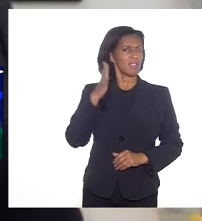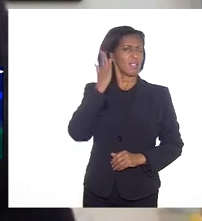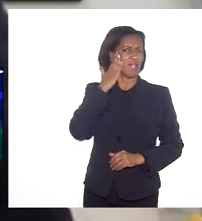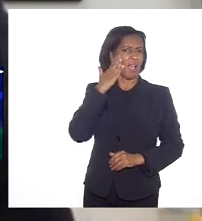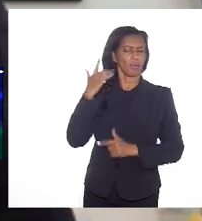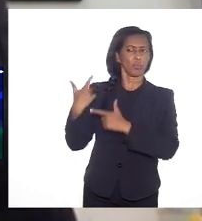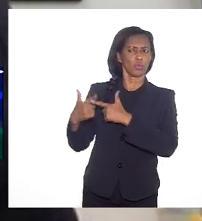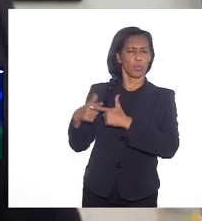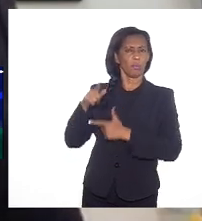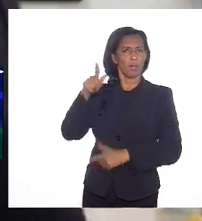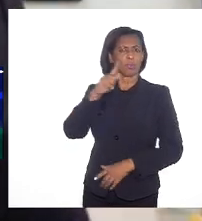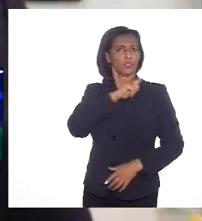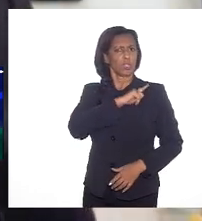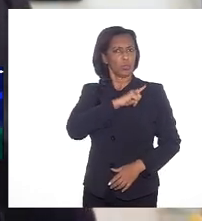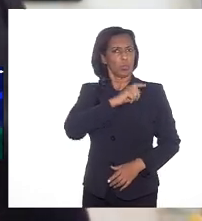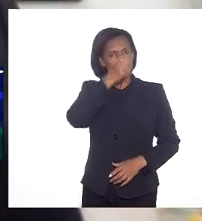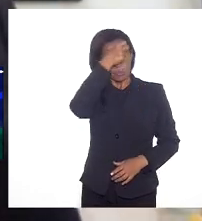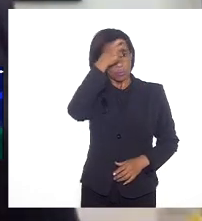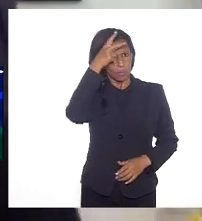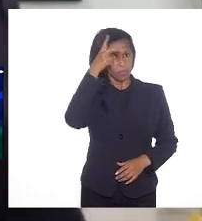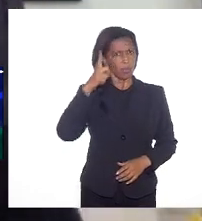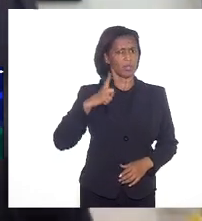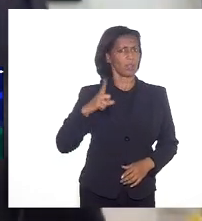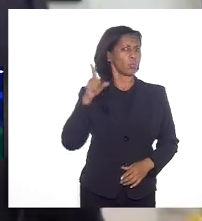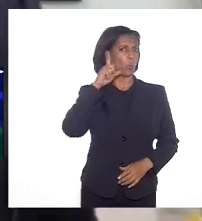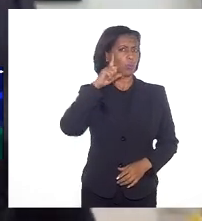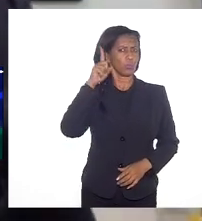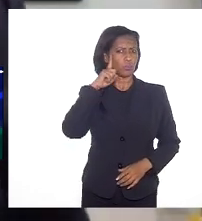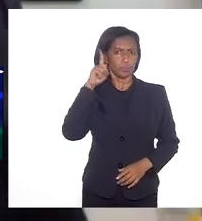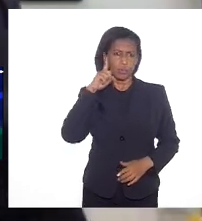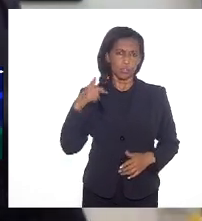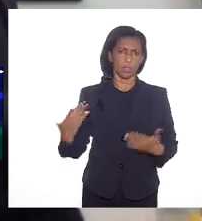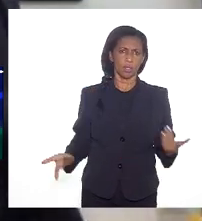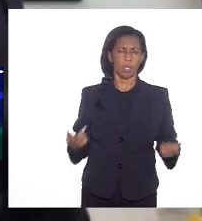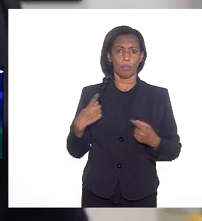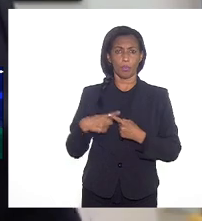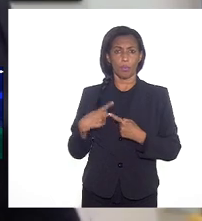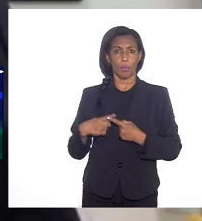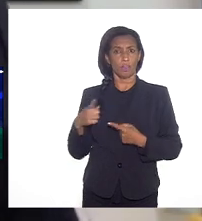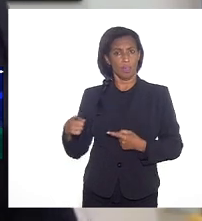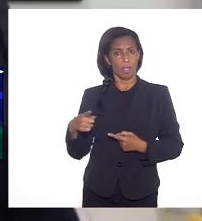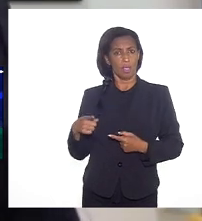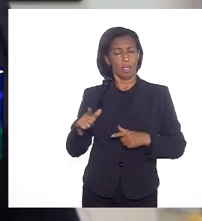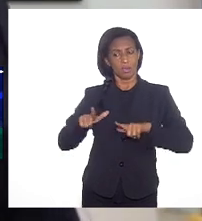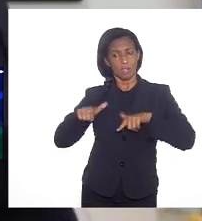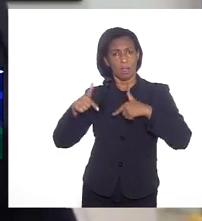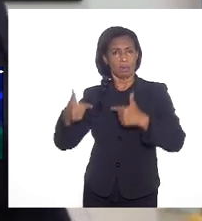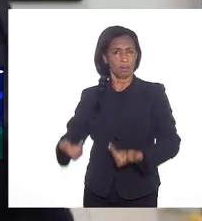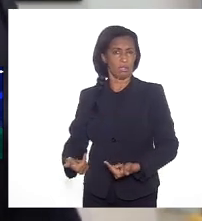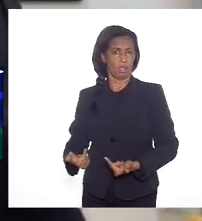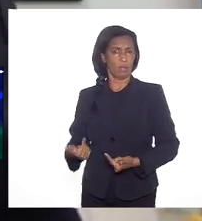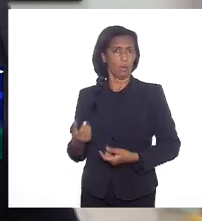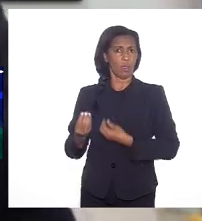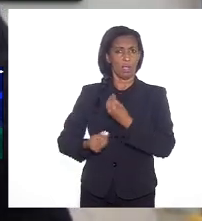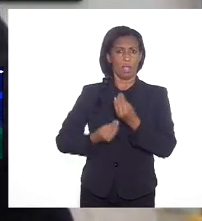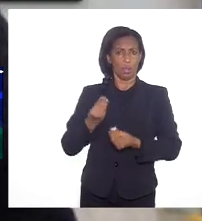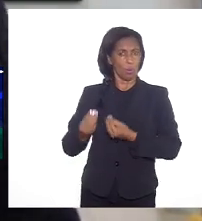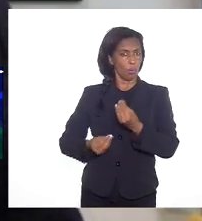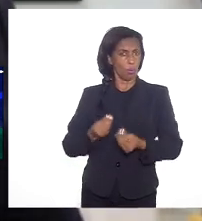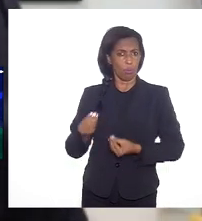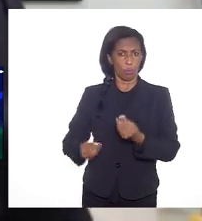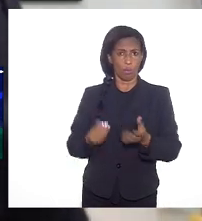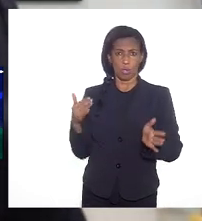prefeitos e os gestores enfrentam na prática até porque esse gesto significa como disse anteriormente